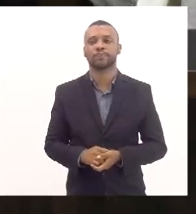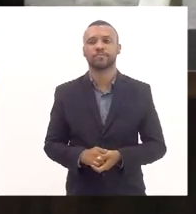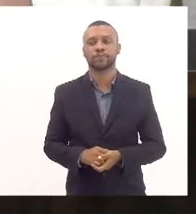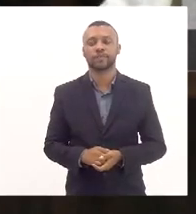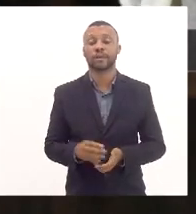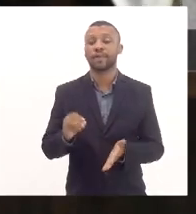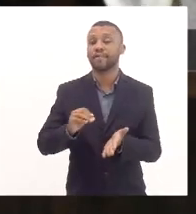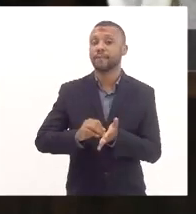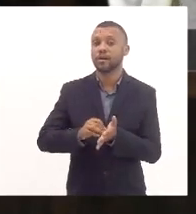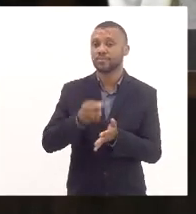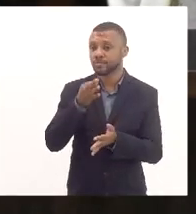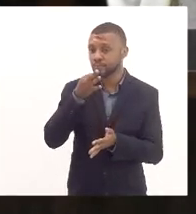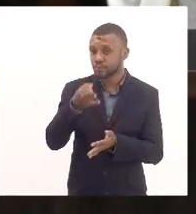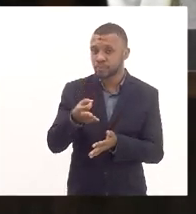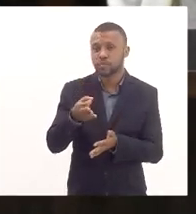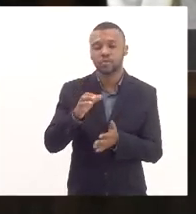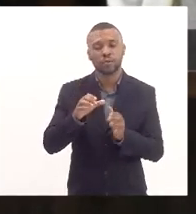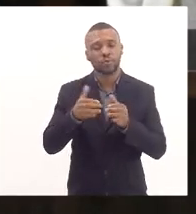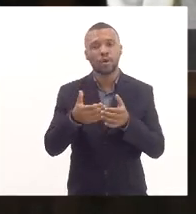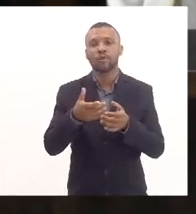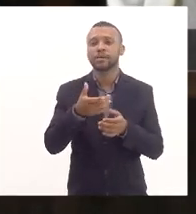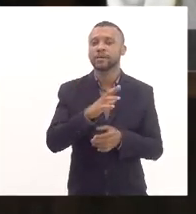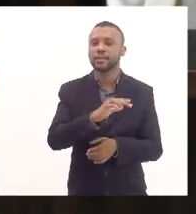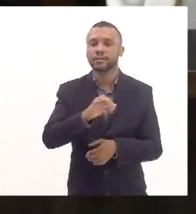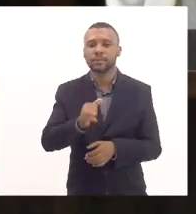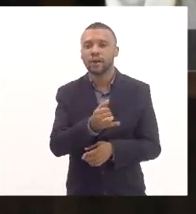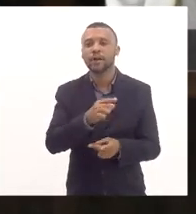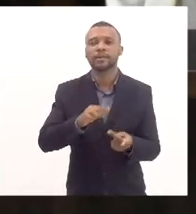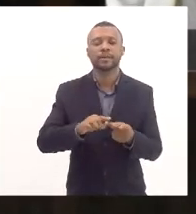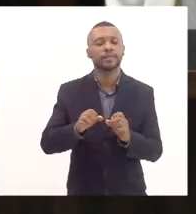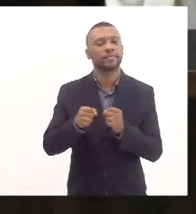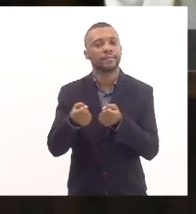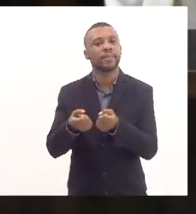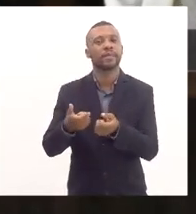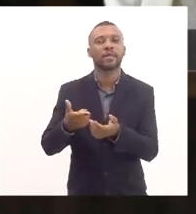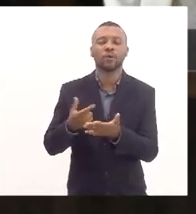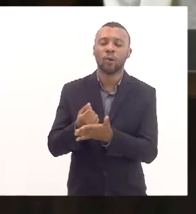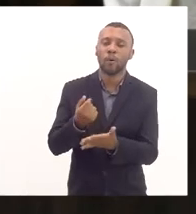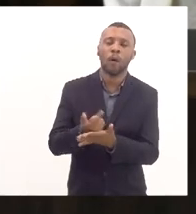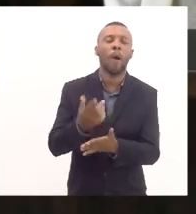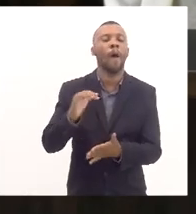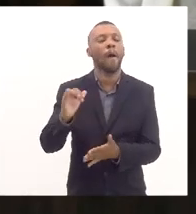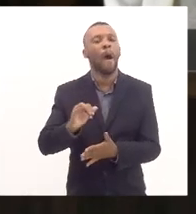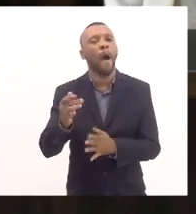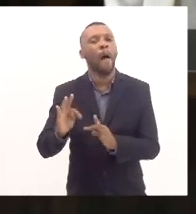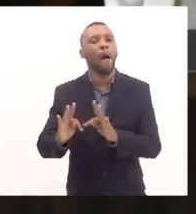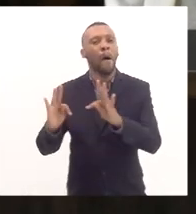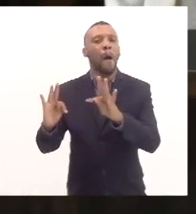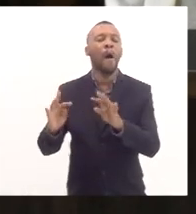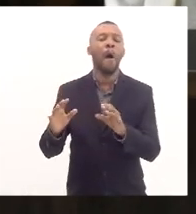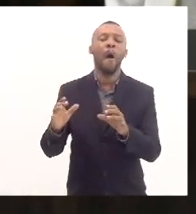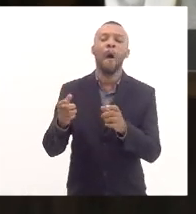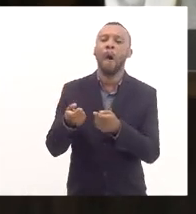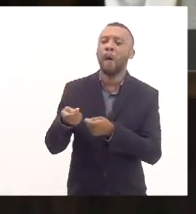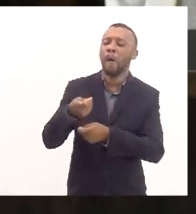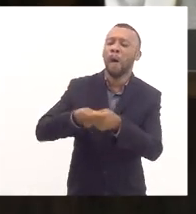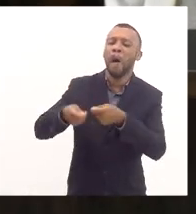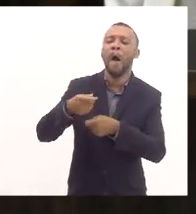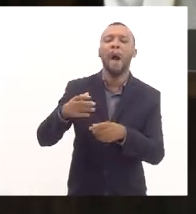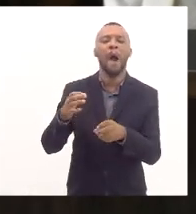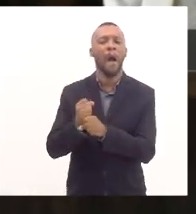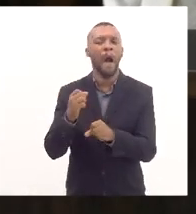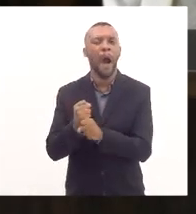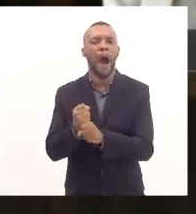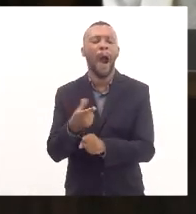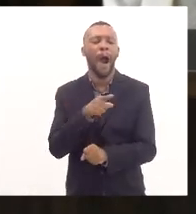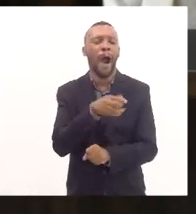o menino de pareceres das comissões Comissão de Justiça de Defesa do Consumidor Ciência Tecnologia economia orçamento para emitir parecer